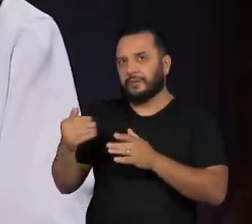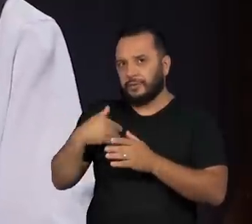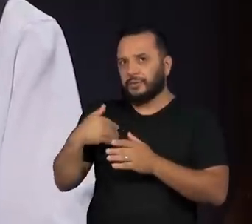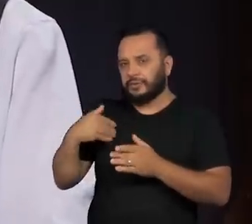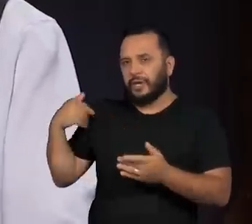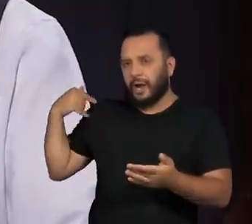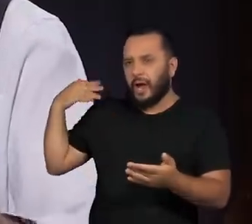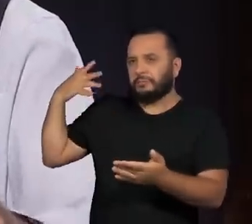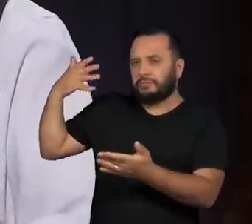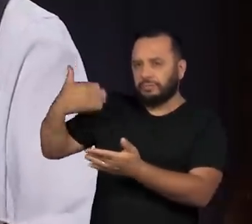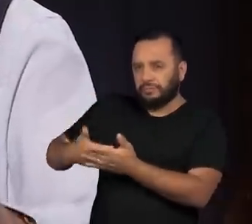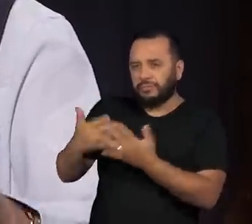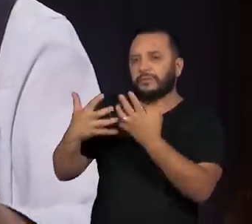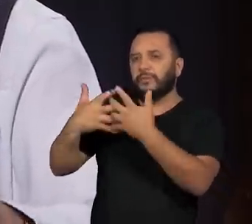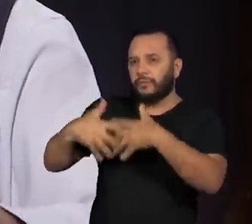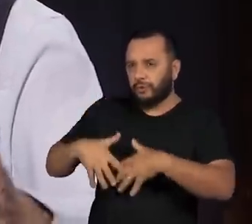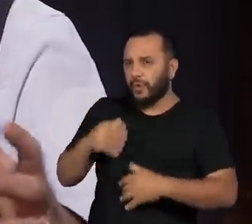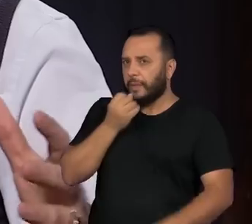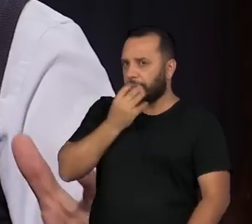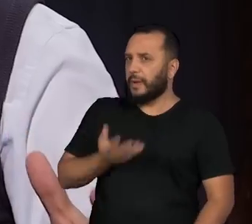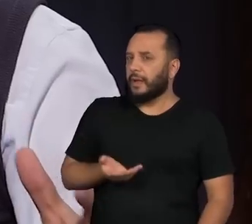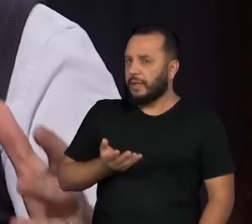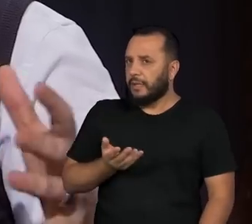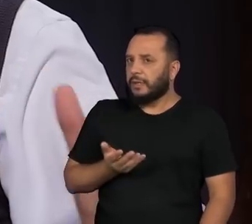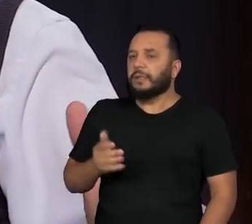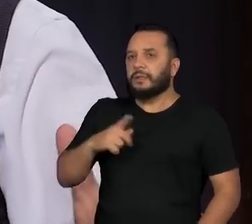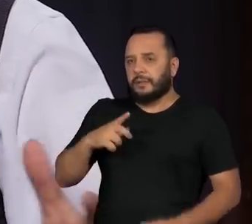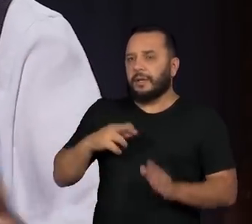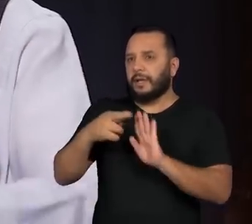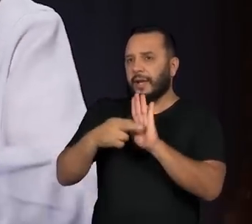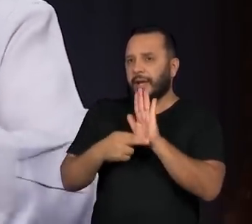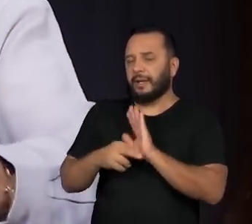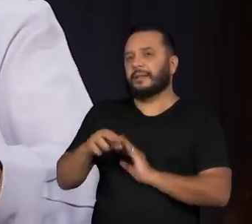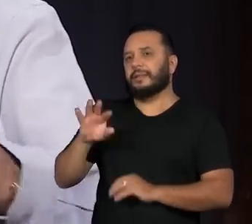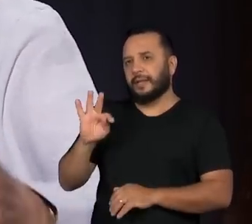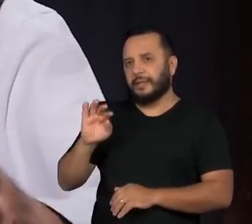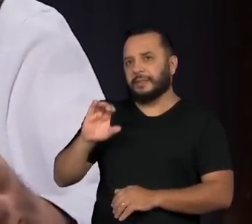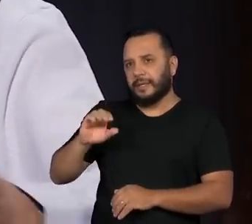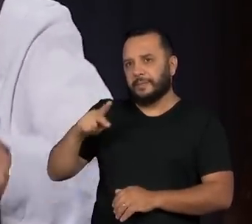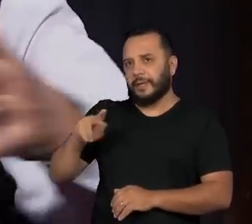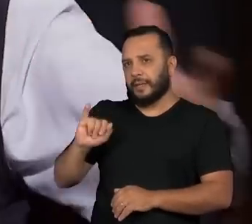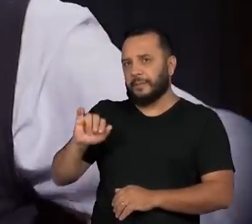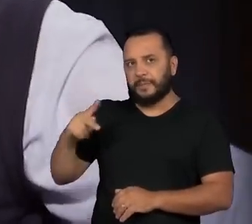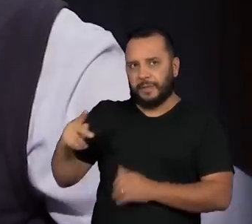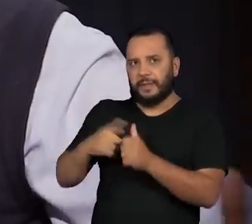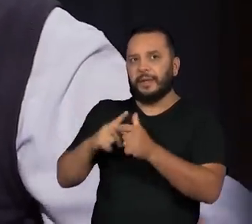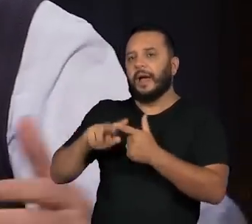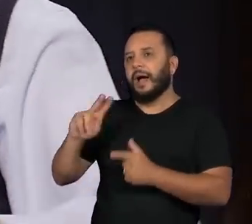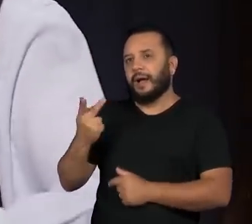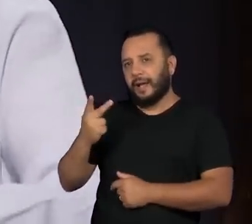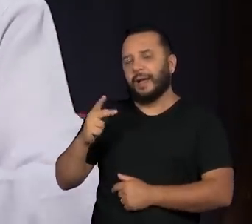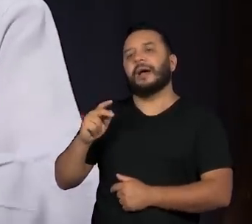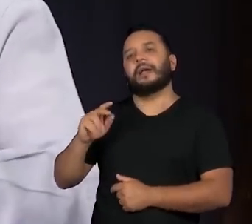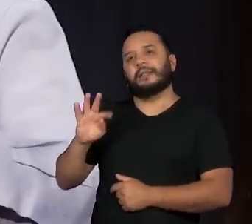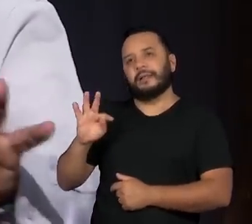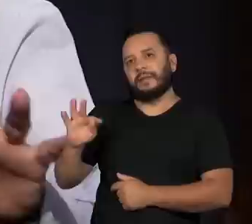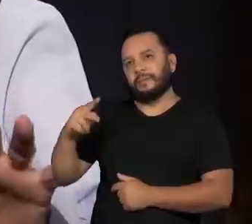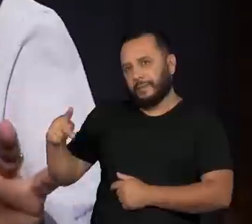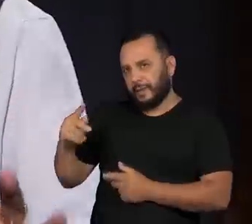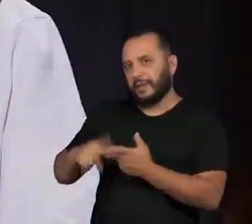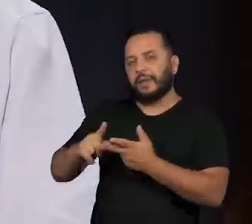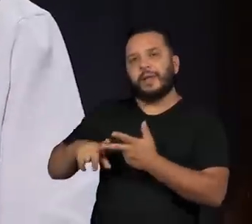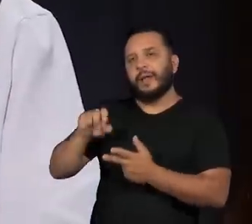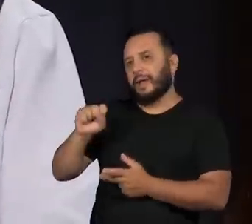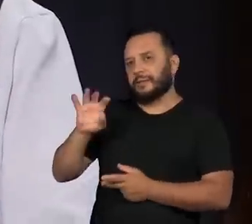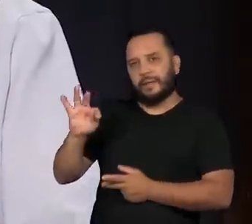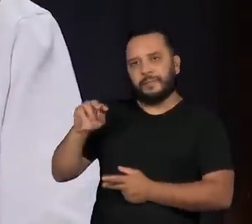funciona extremamente bem quer dizer aquilo que digamos o conjunto de protocolos TCP e p e afiliados né o http ou FTP o diabo a